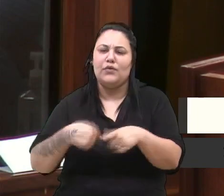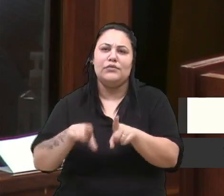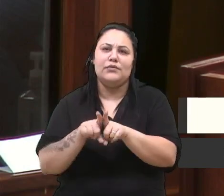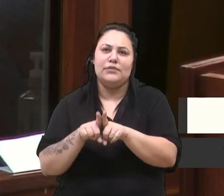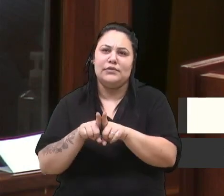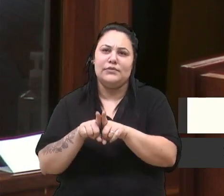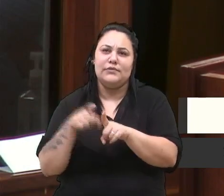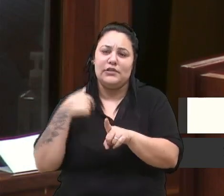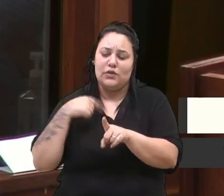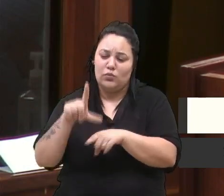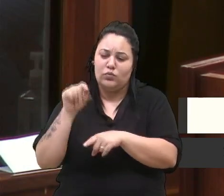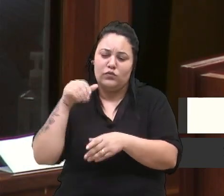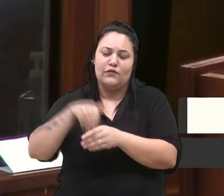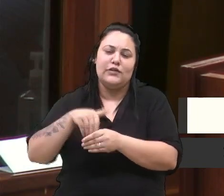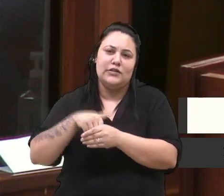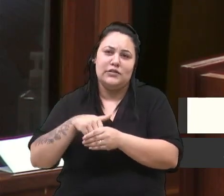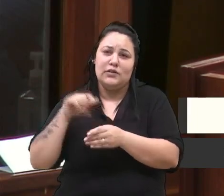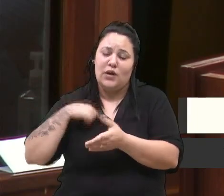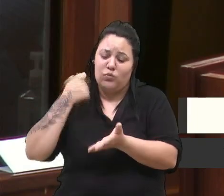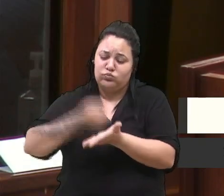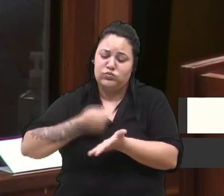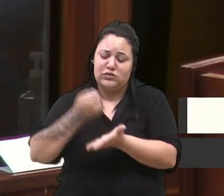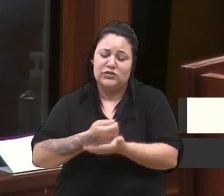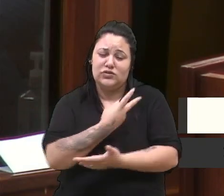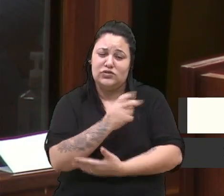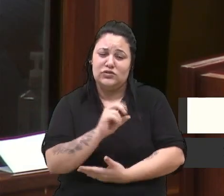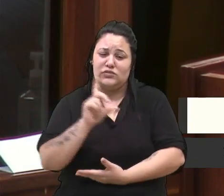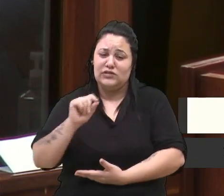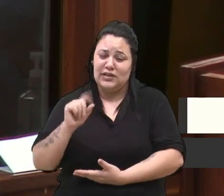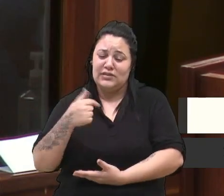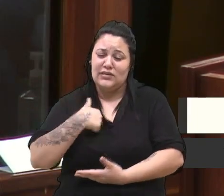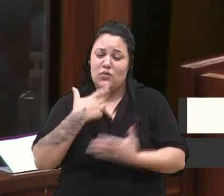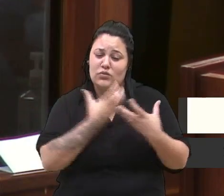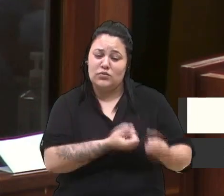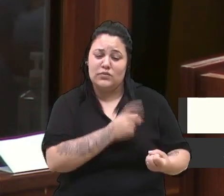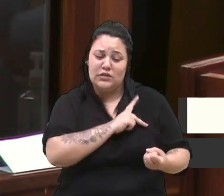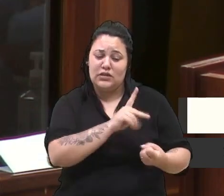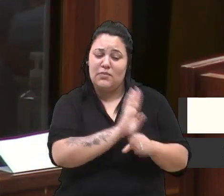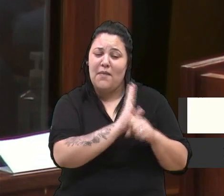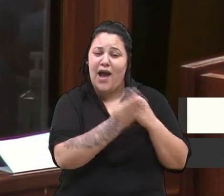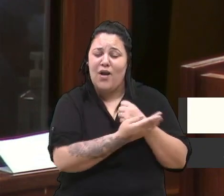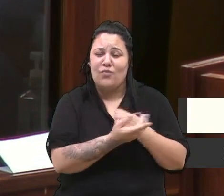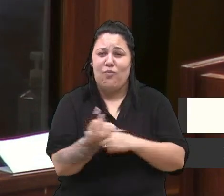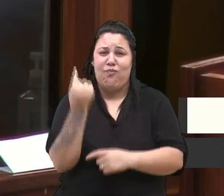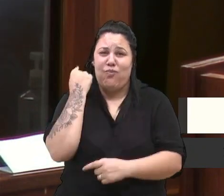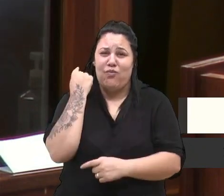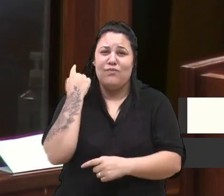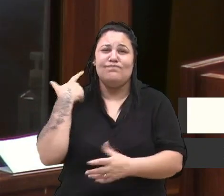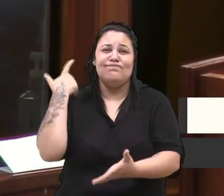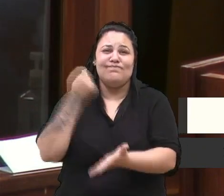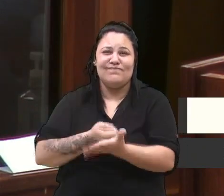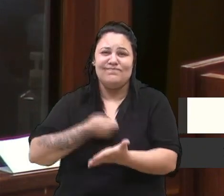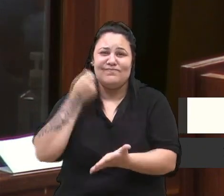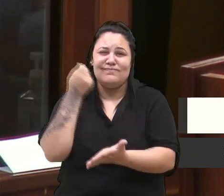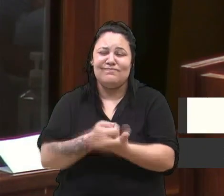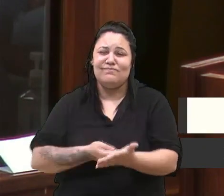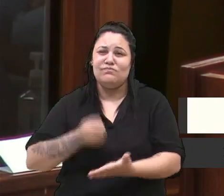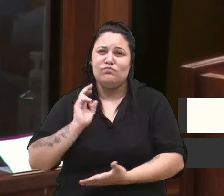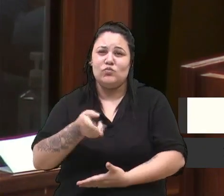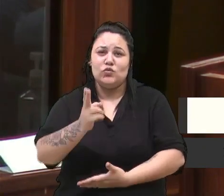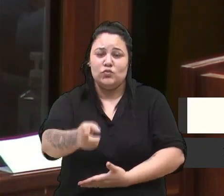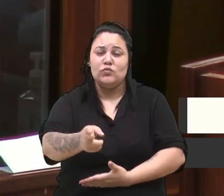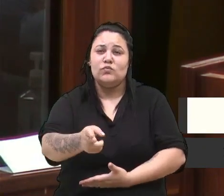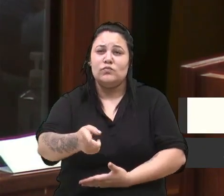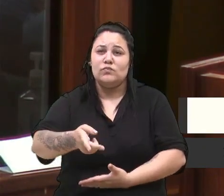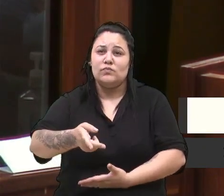mas que venho lutando desde 2010, quando assumi como presidente de bairro, na época. Uma luta eterna em busca